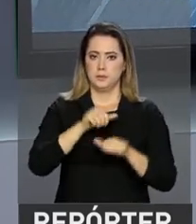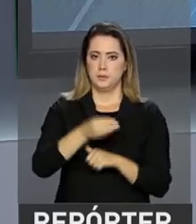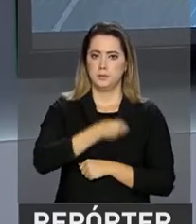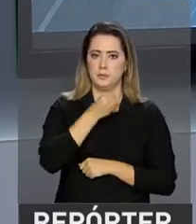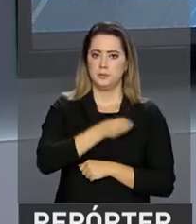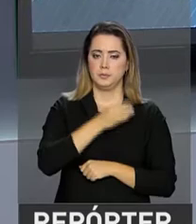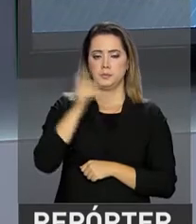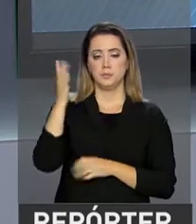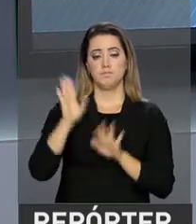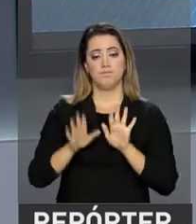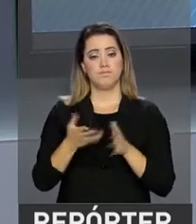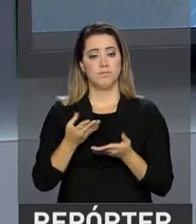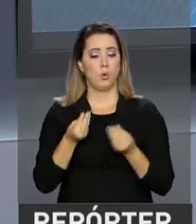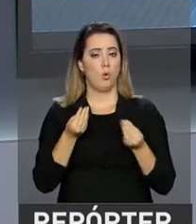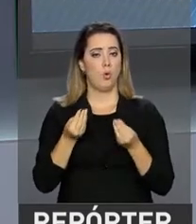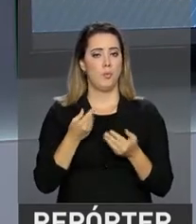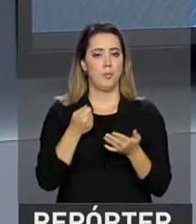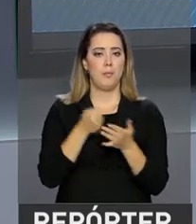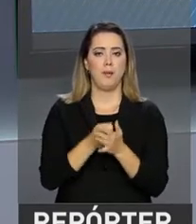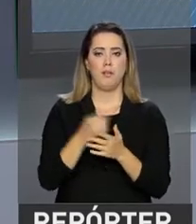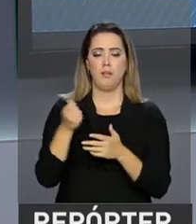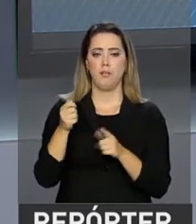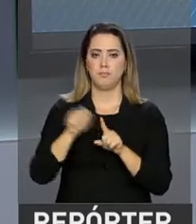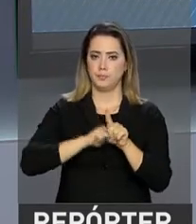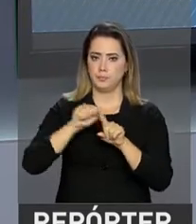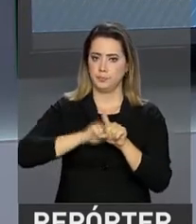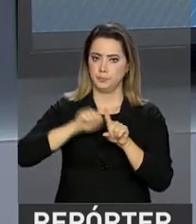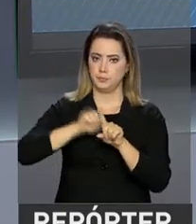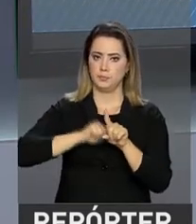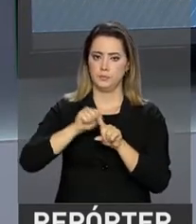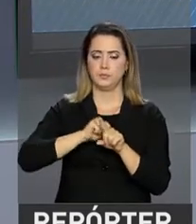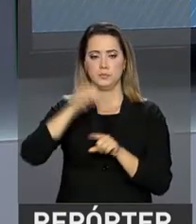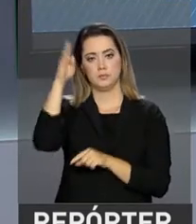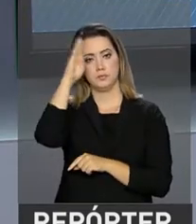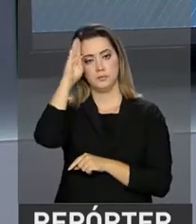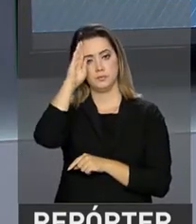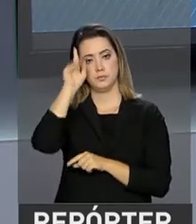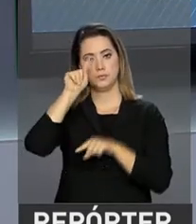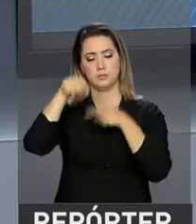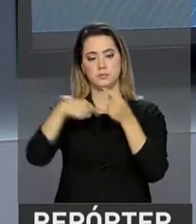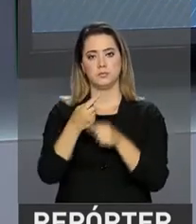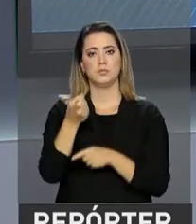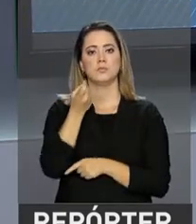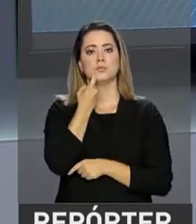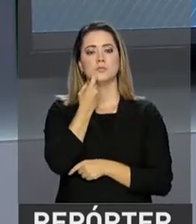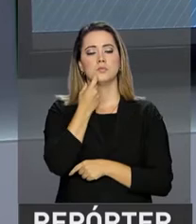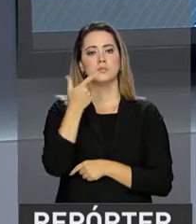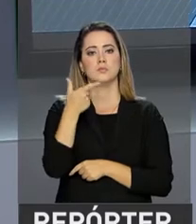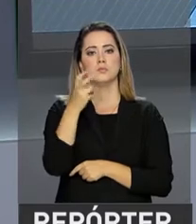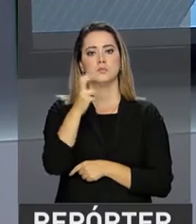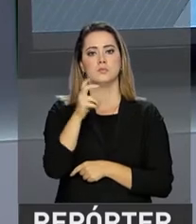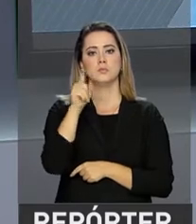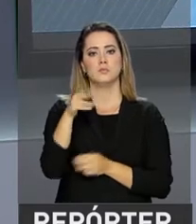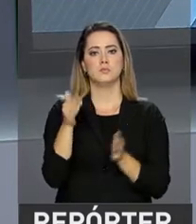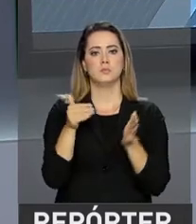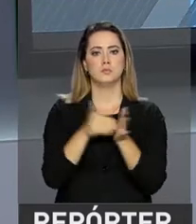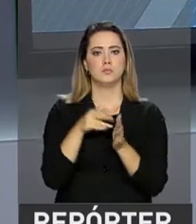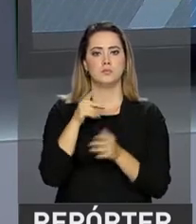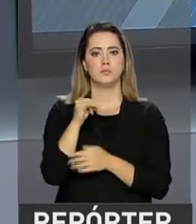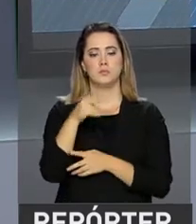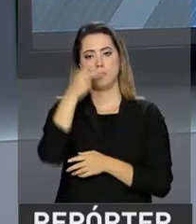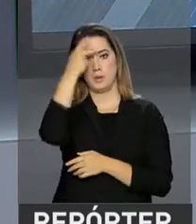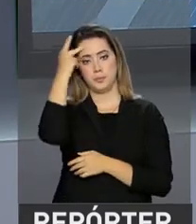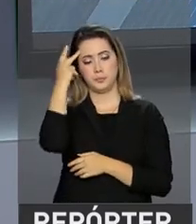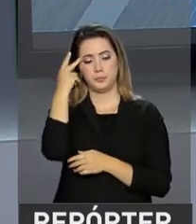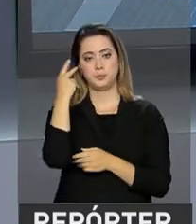que dificilmente teriam condições de pagar um curso de graduação. E a próxima sexta-feira, dia 25, é o último dia